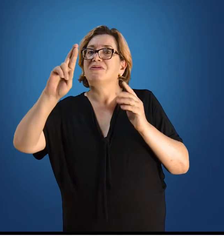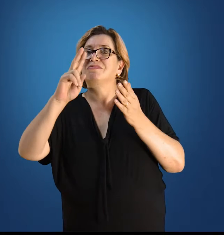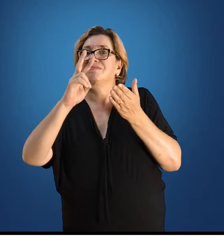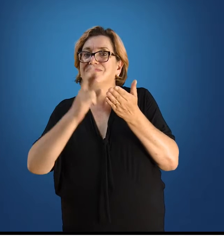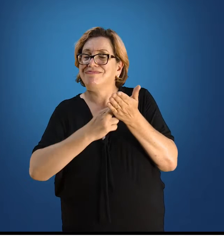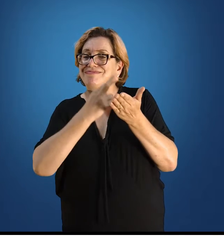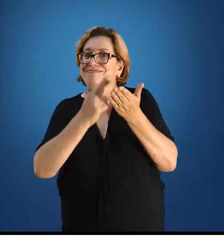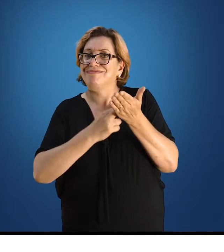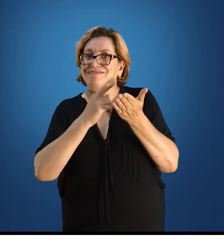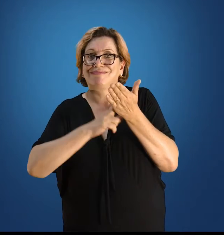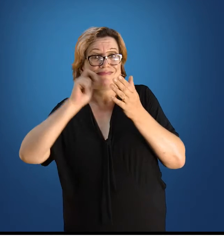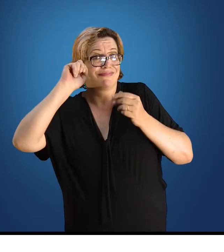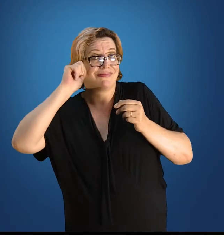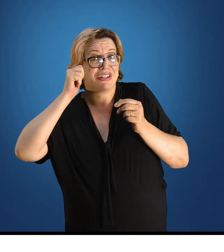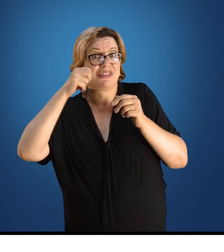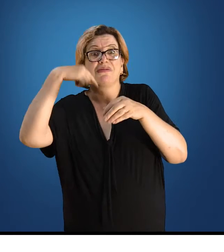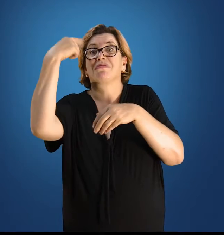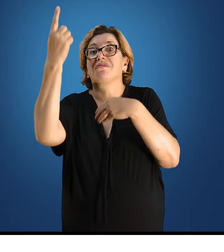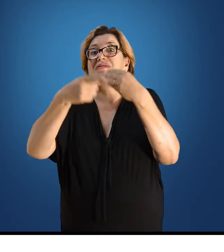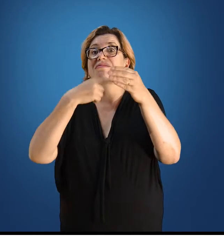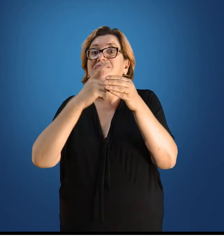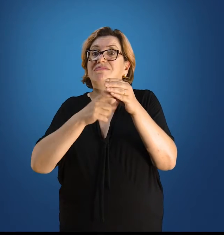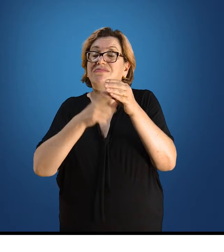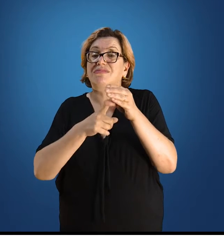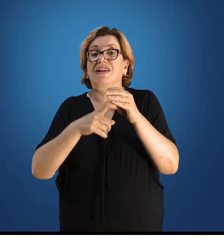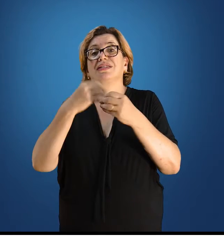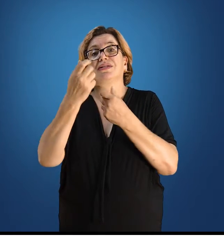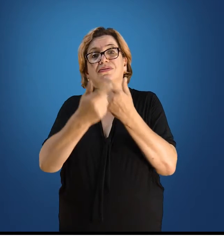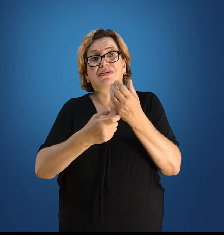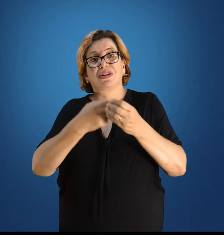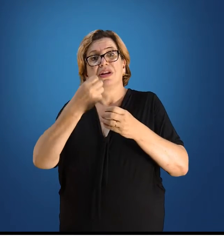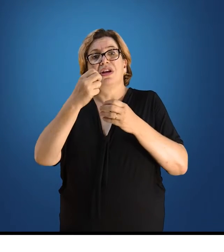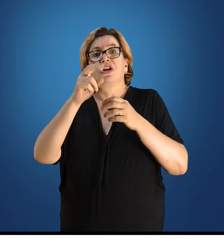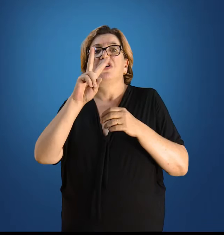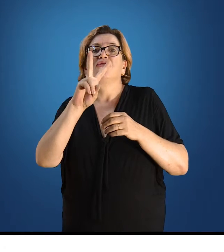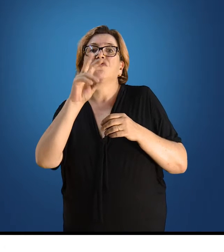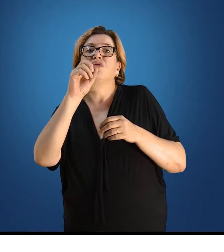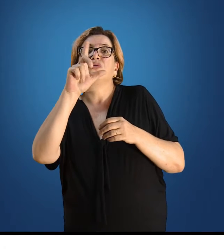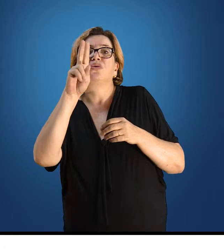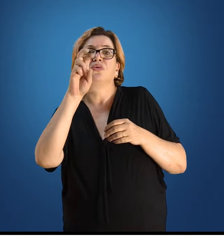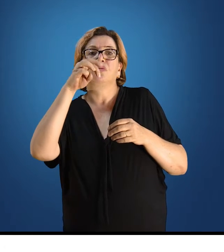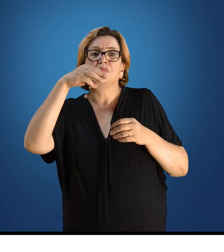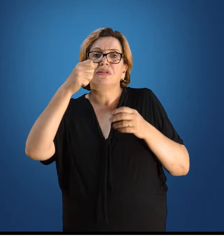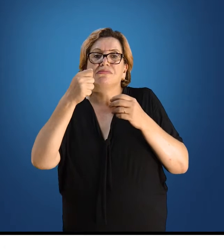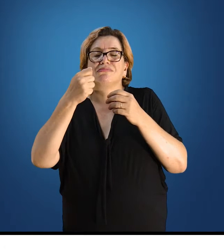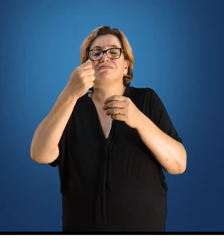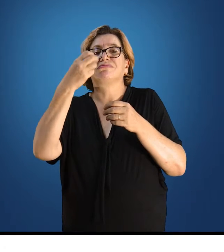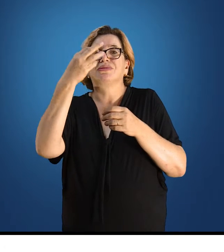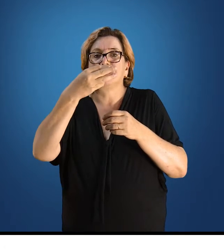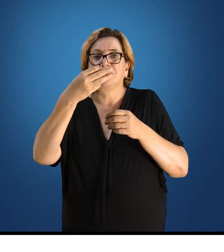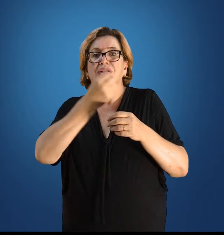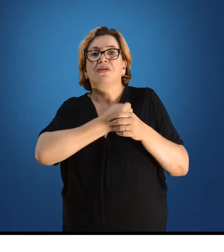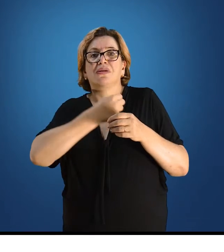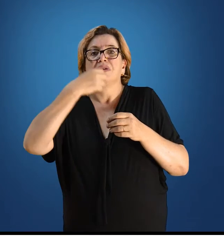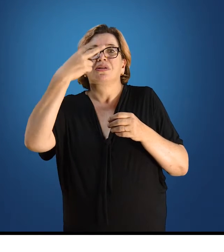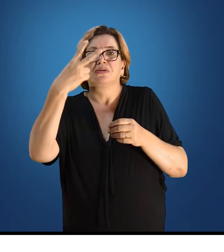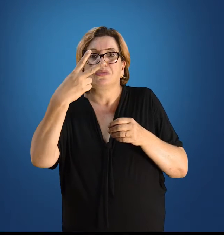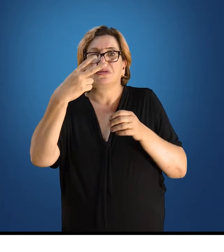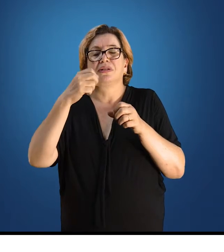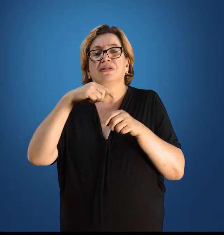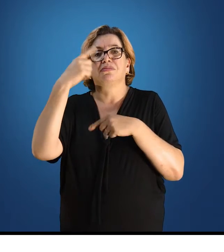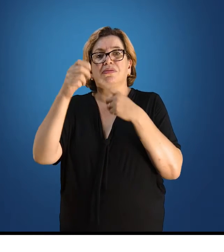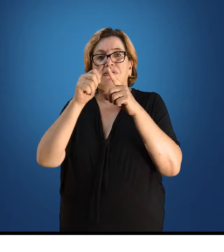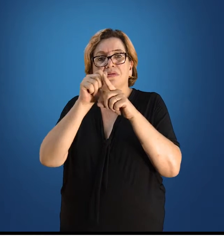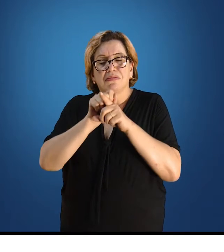publicação, Rio de Janeiro, a cidade, volume 3, número 2, página 15 a 21, setembro de 1997. Perceba